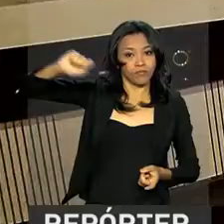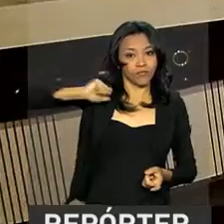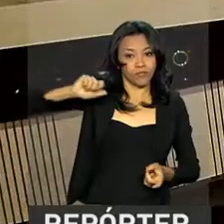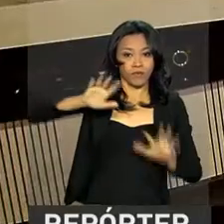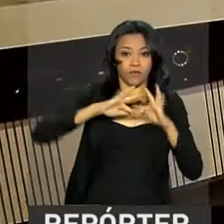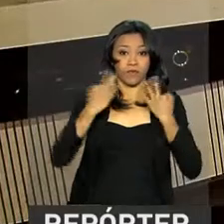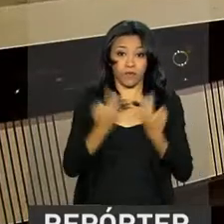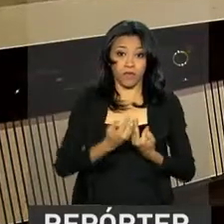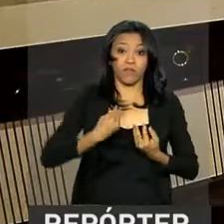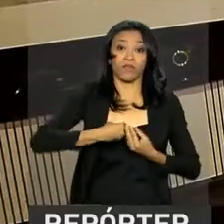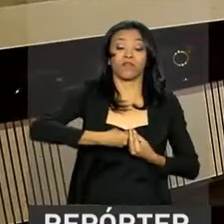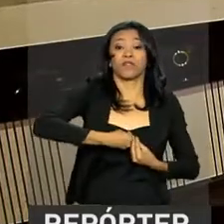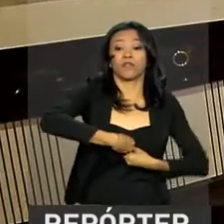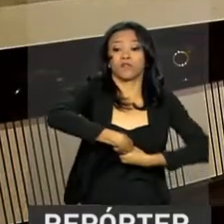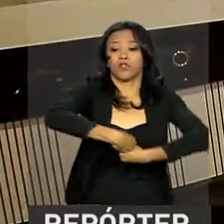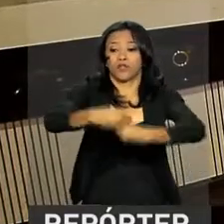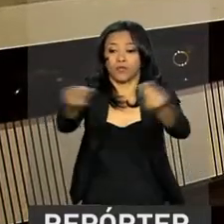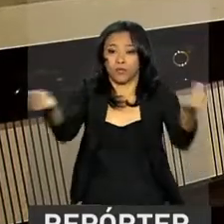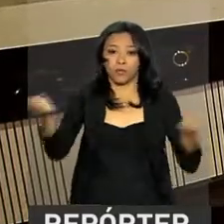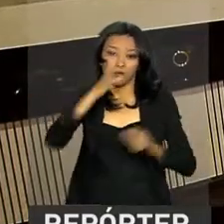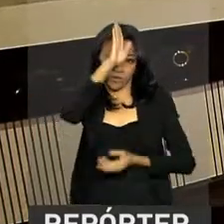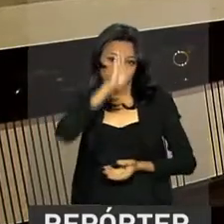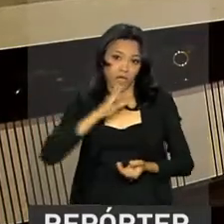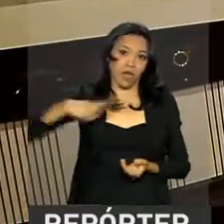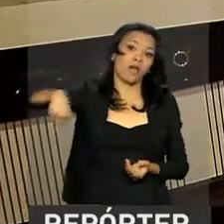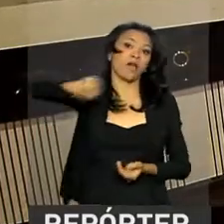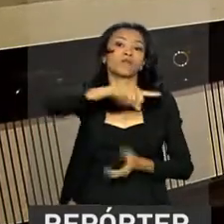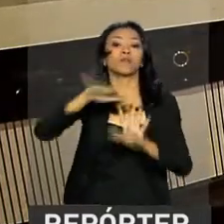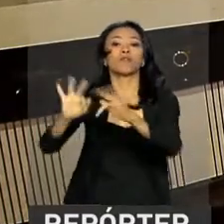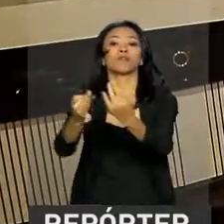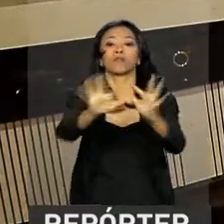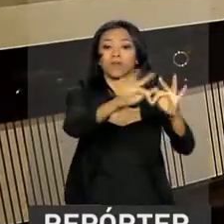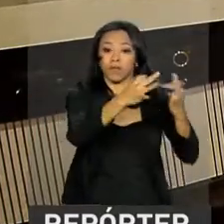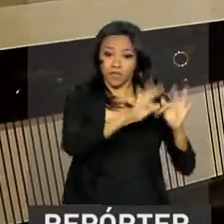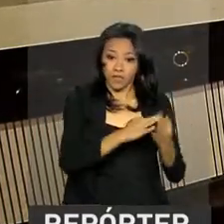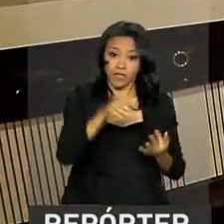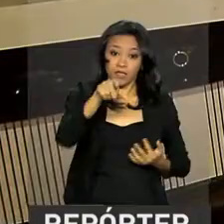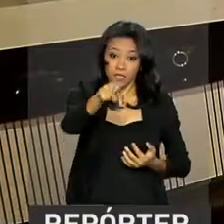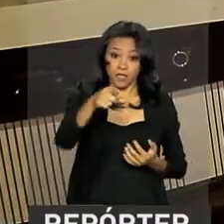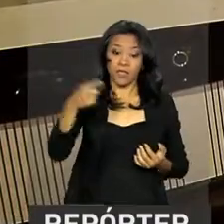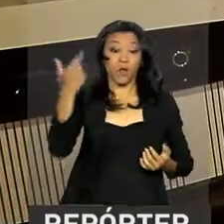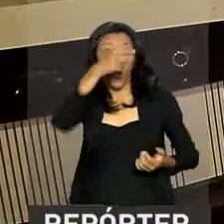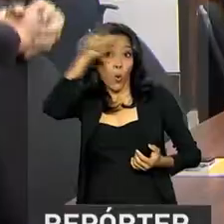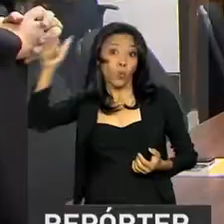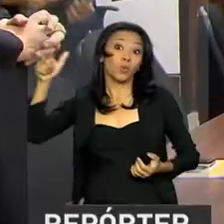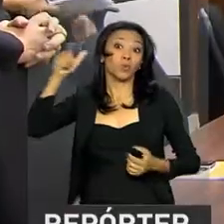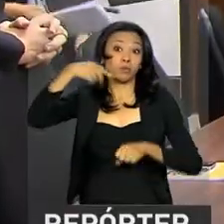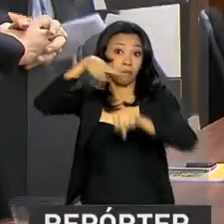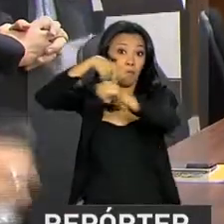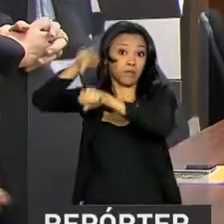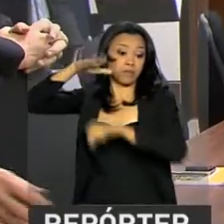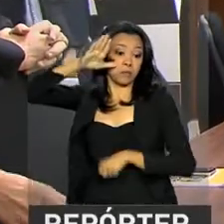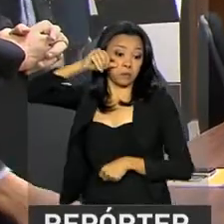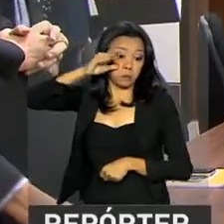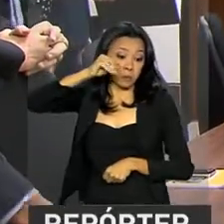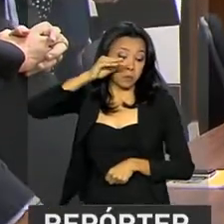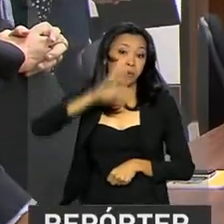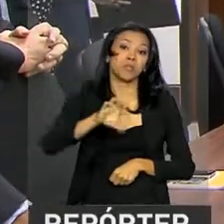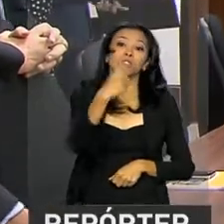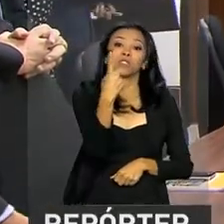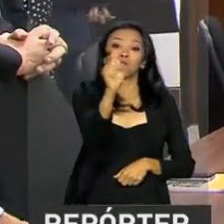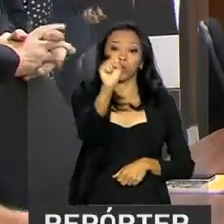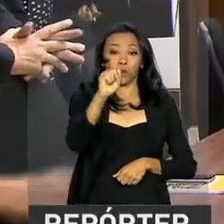ea migração brasileira para o sistema digital chamou a atenção de outros países 18 nações